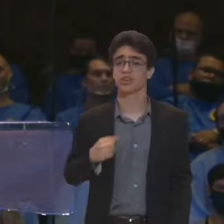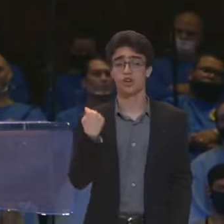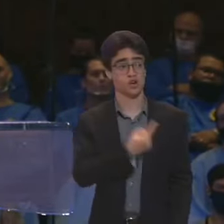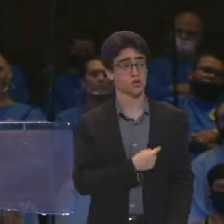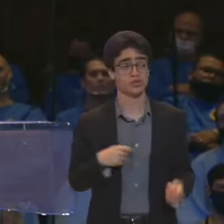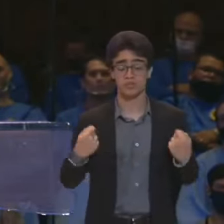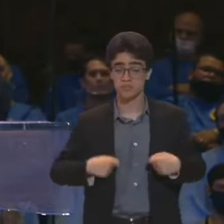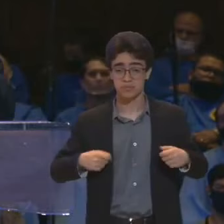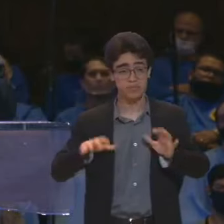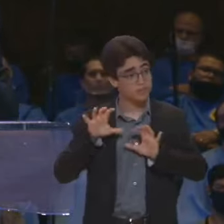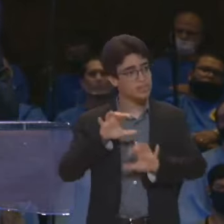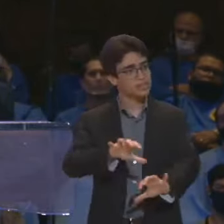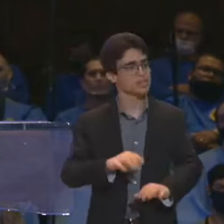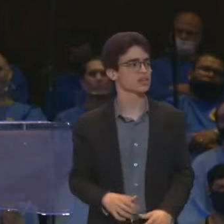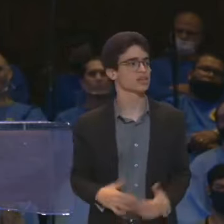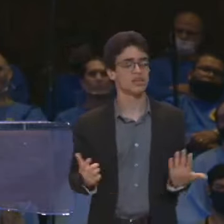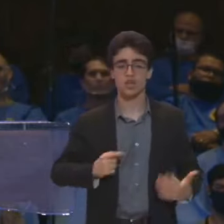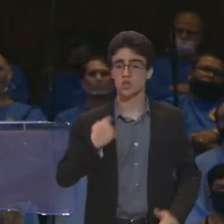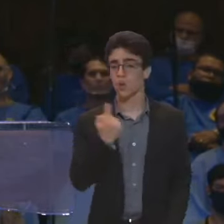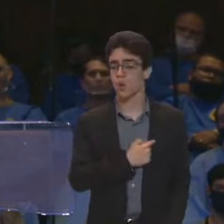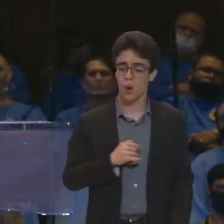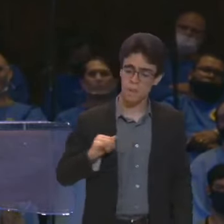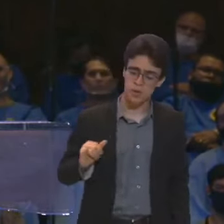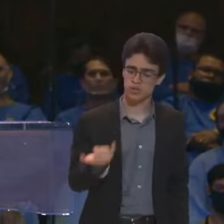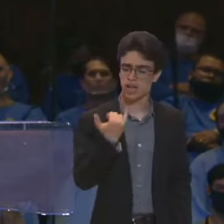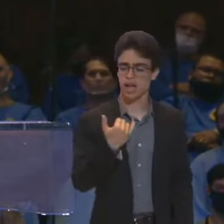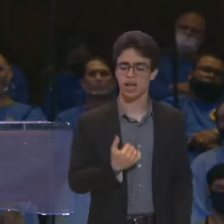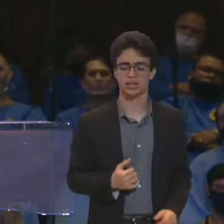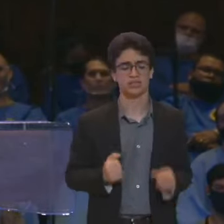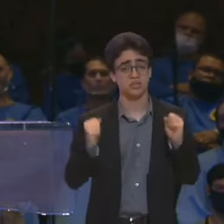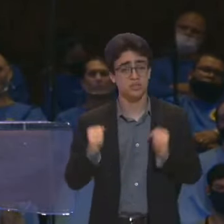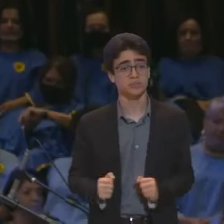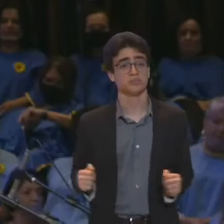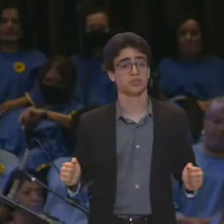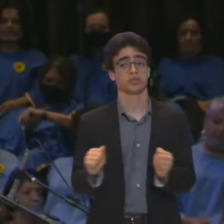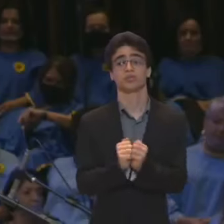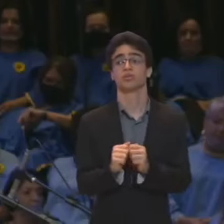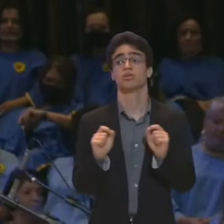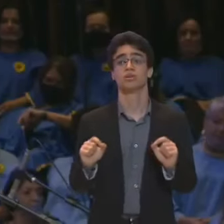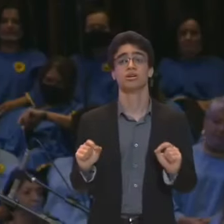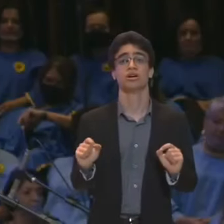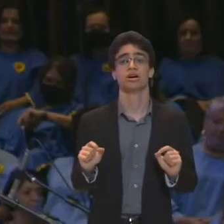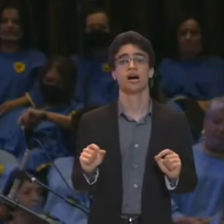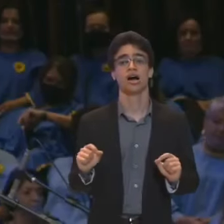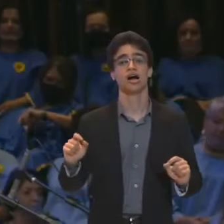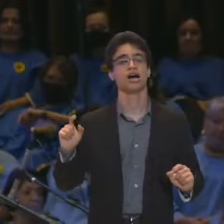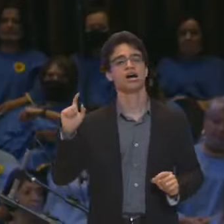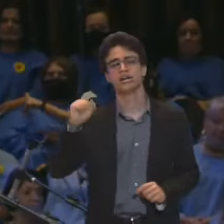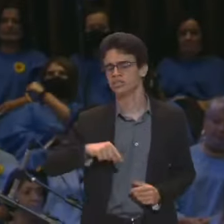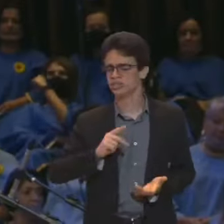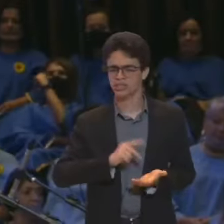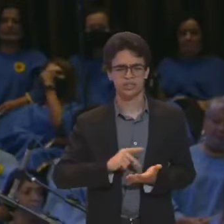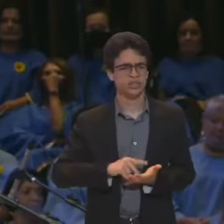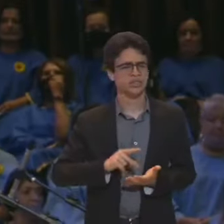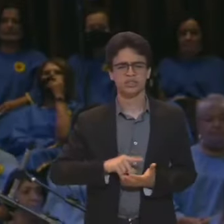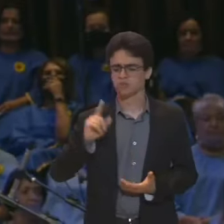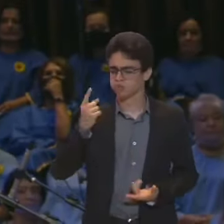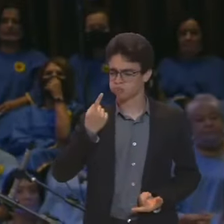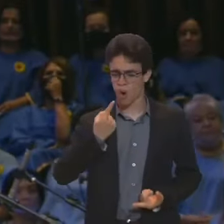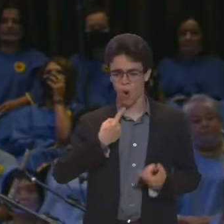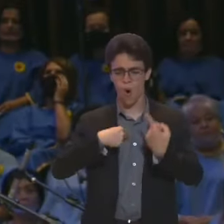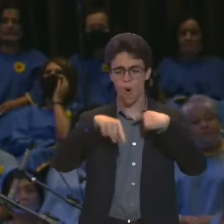que fazer, e é nosso privilégio fazer. Ela tem que estar embasada na coisa mais